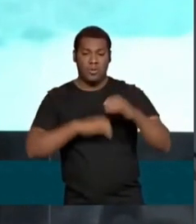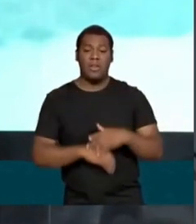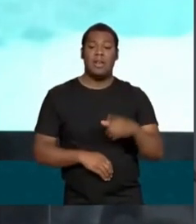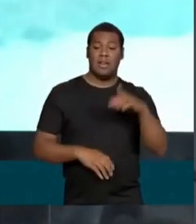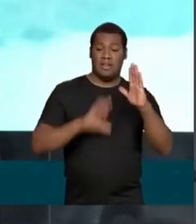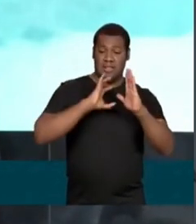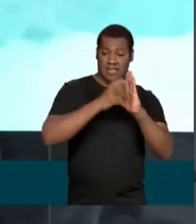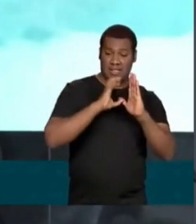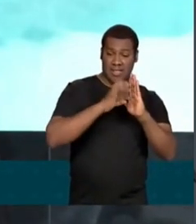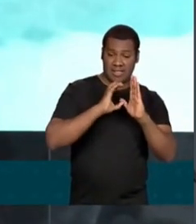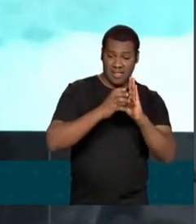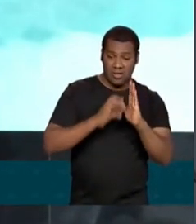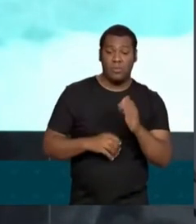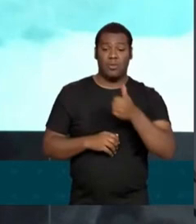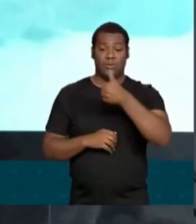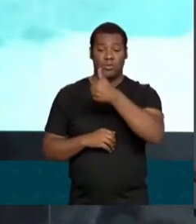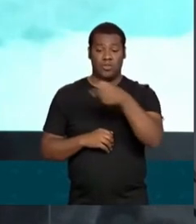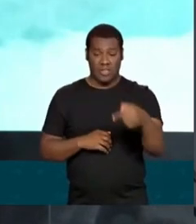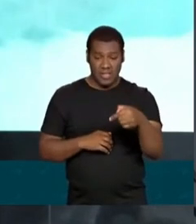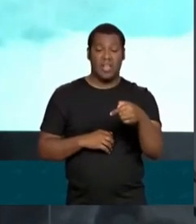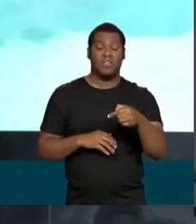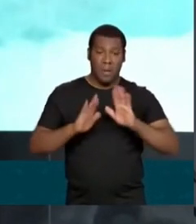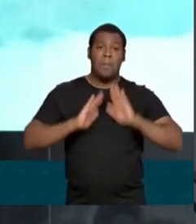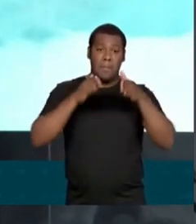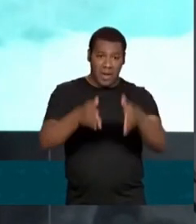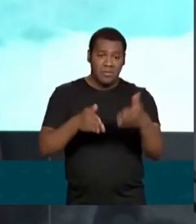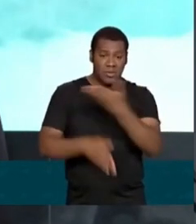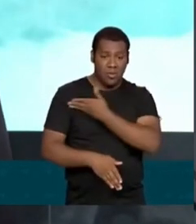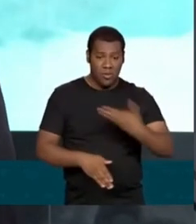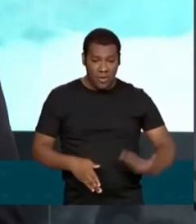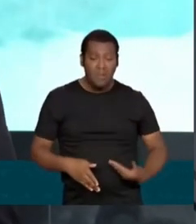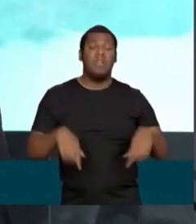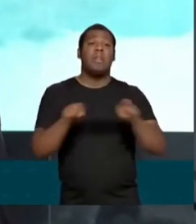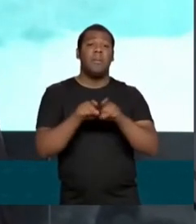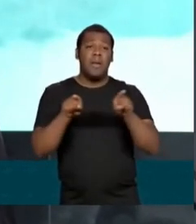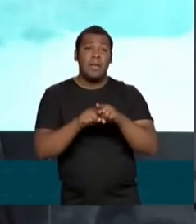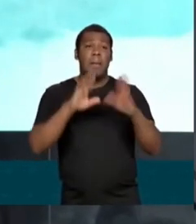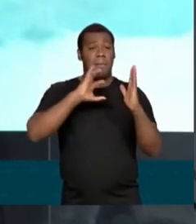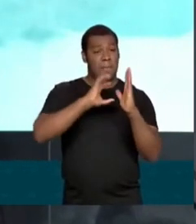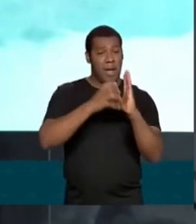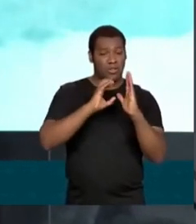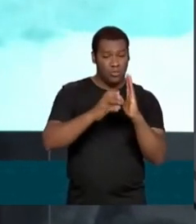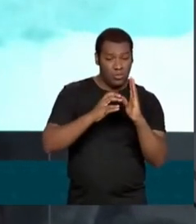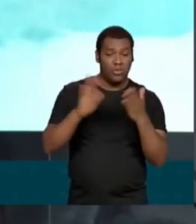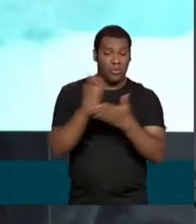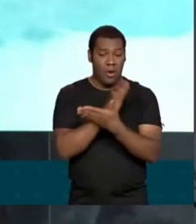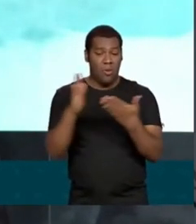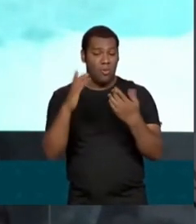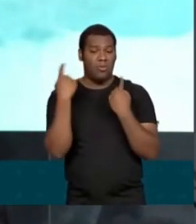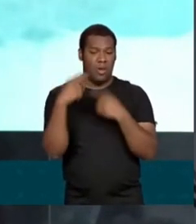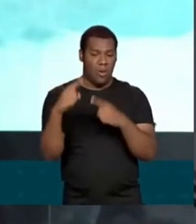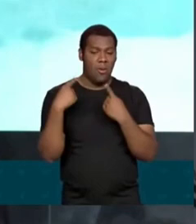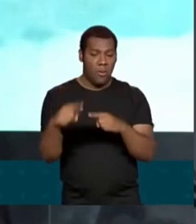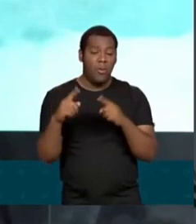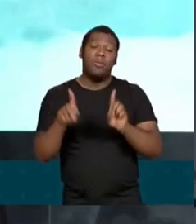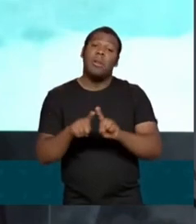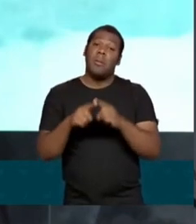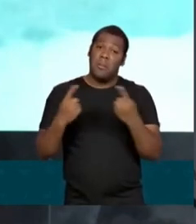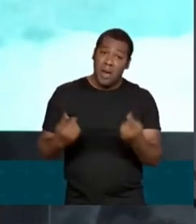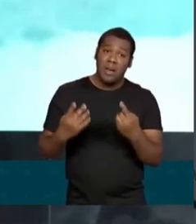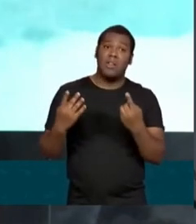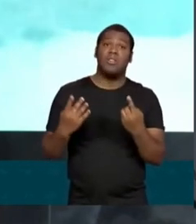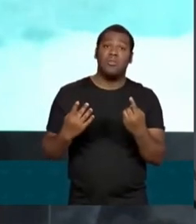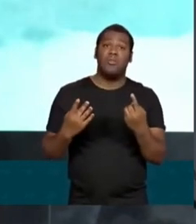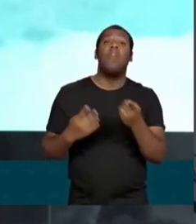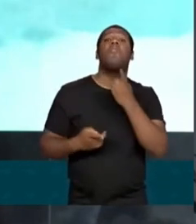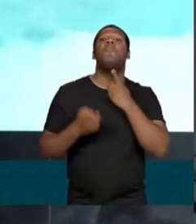já acompanha o governo de alguma forma Como os partidos que se declaram de oposição mas tem sinalizado muita disposição e discutir